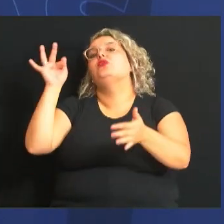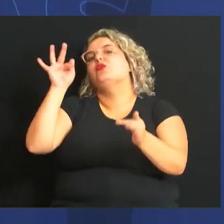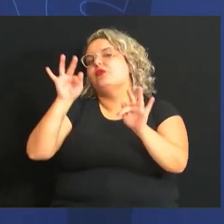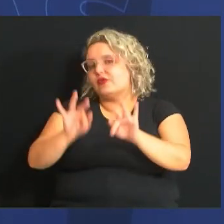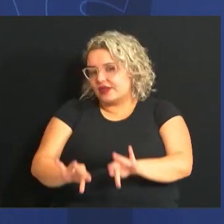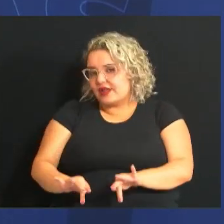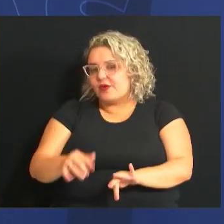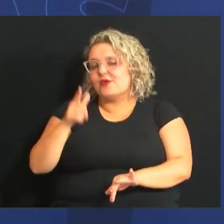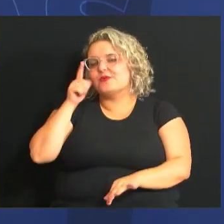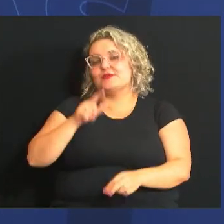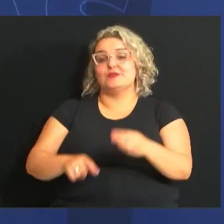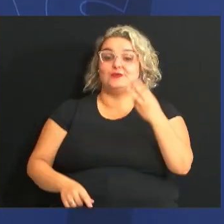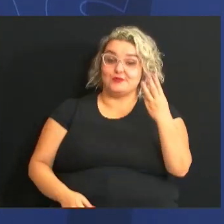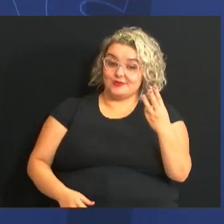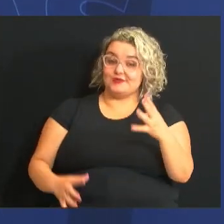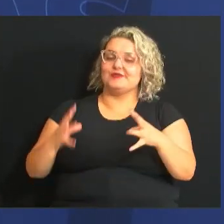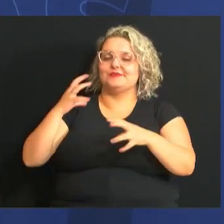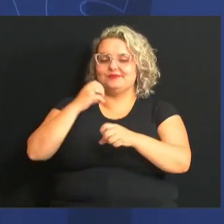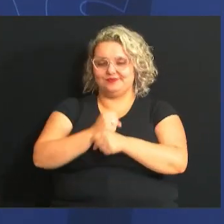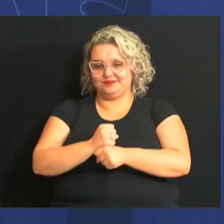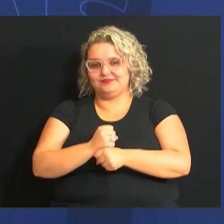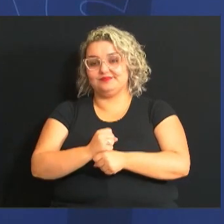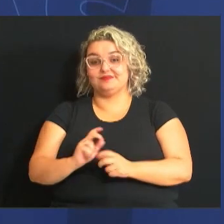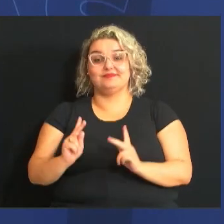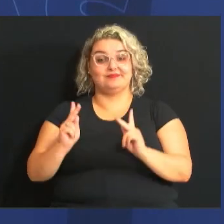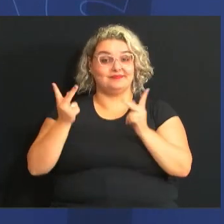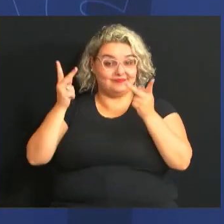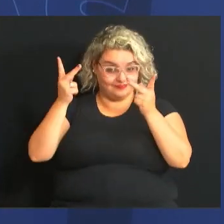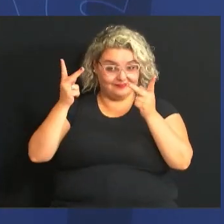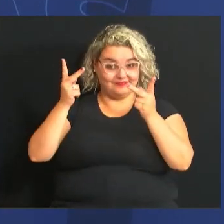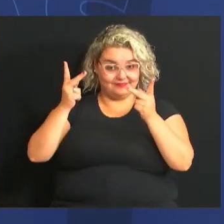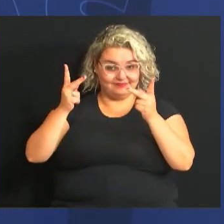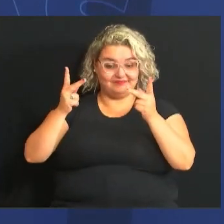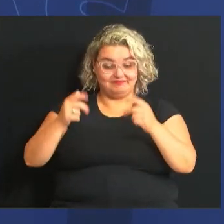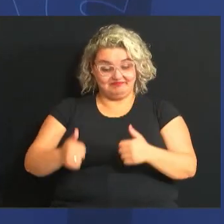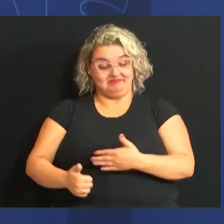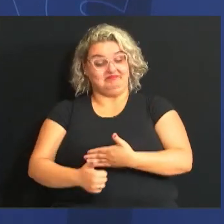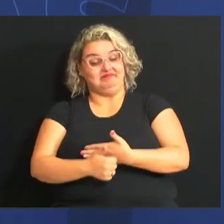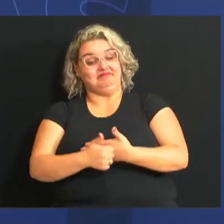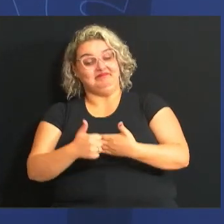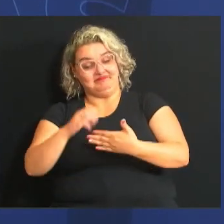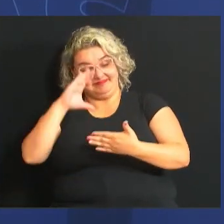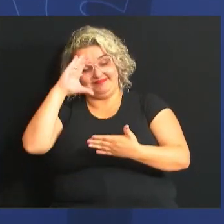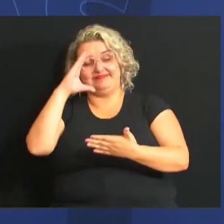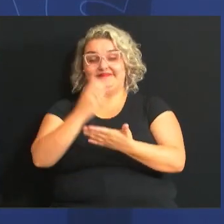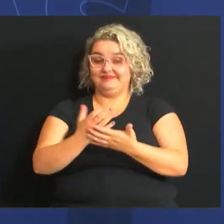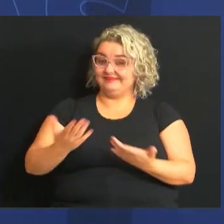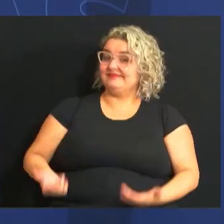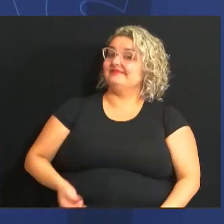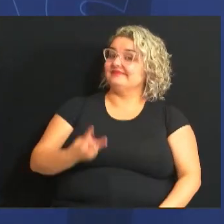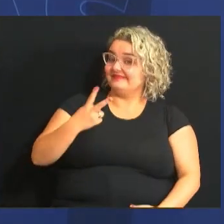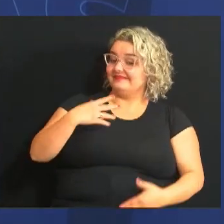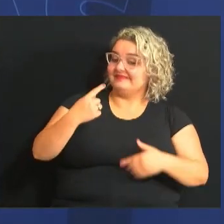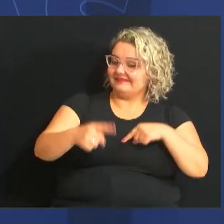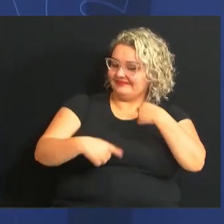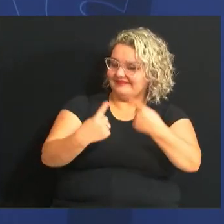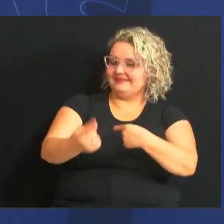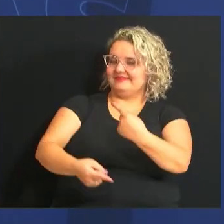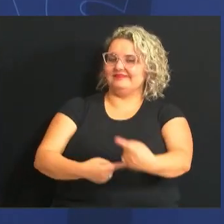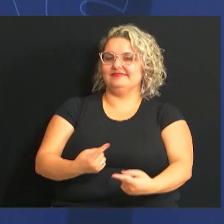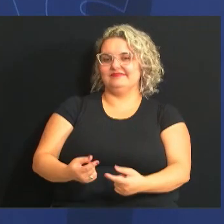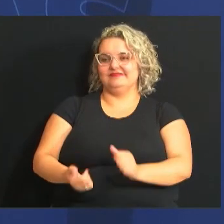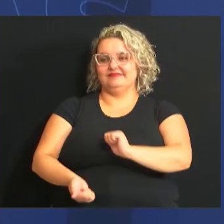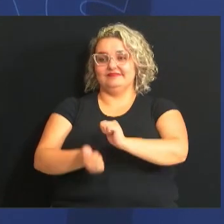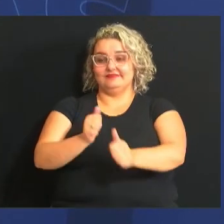3 pontos, a goleada, uma vitória para dar moral e confiança nas 2 próximas rodadas. No outro jogo